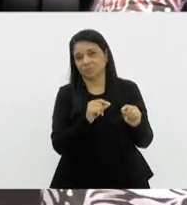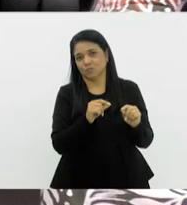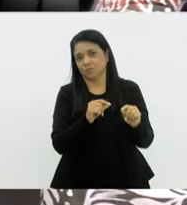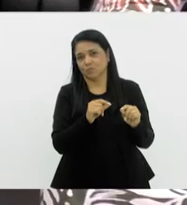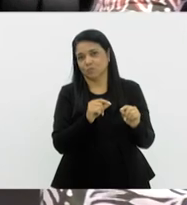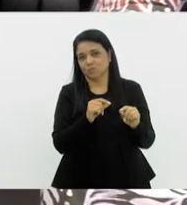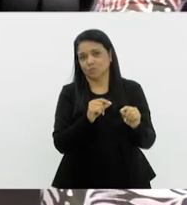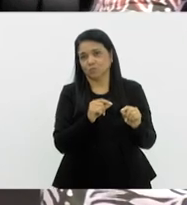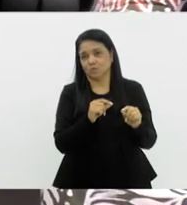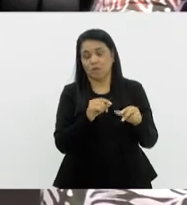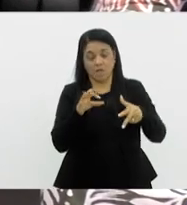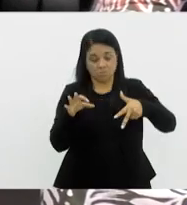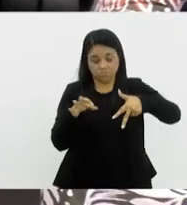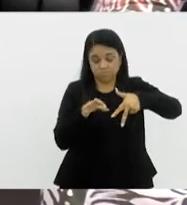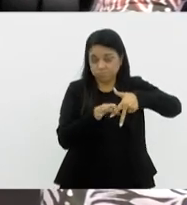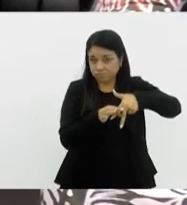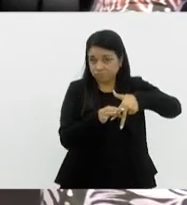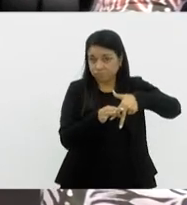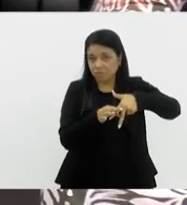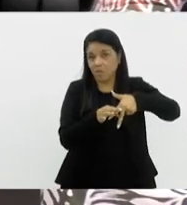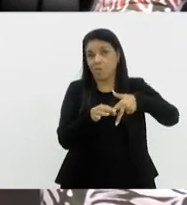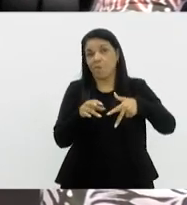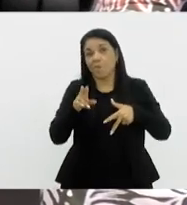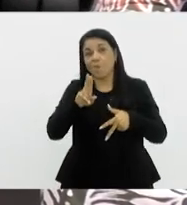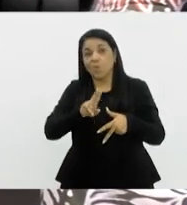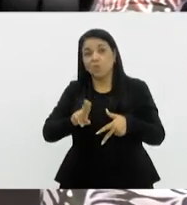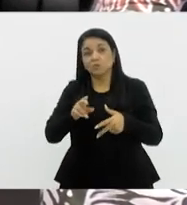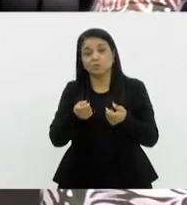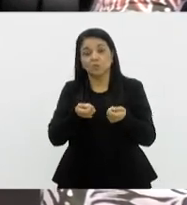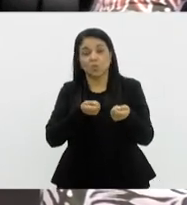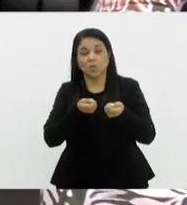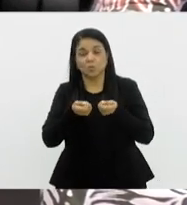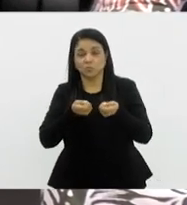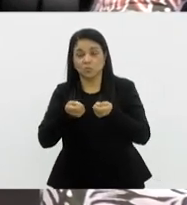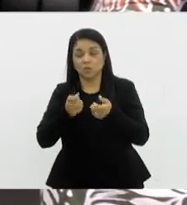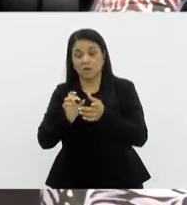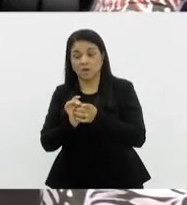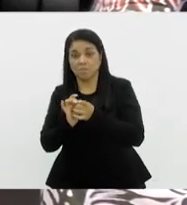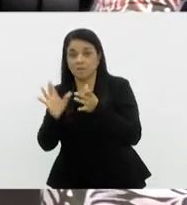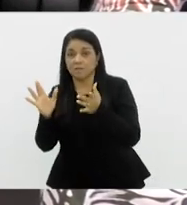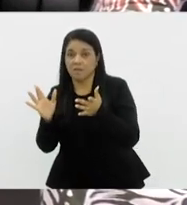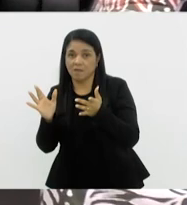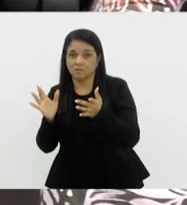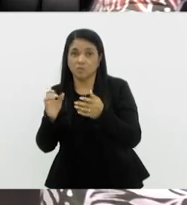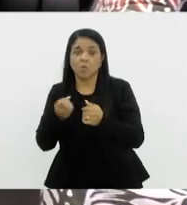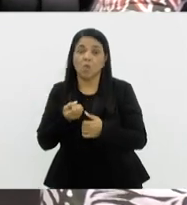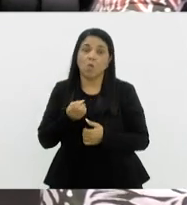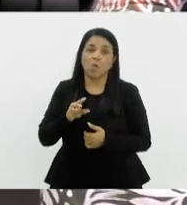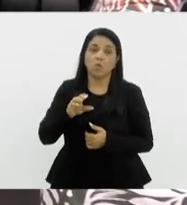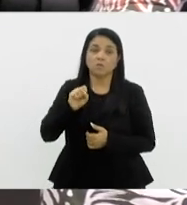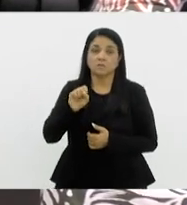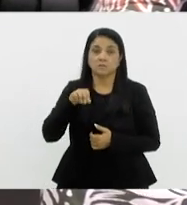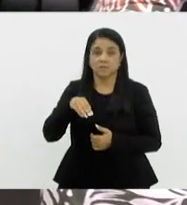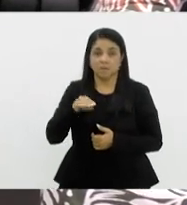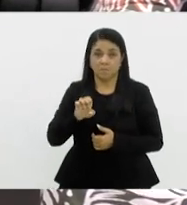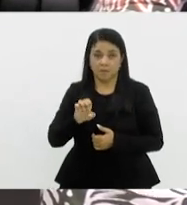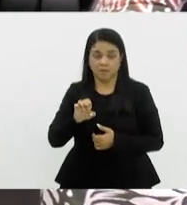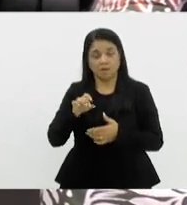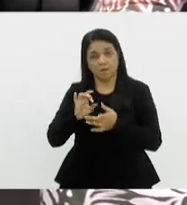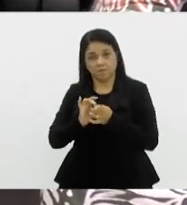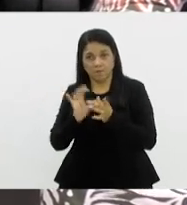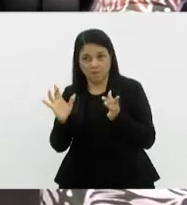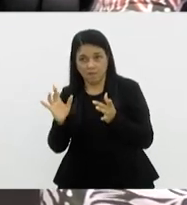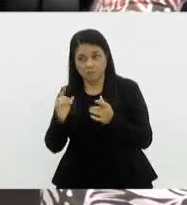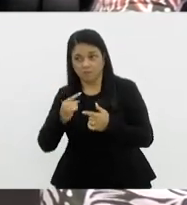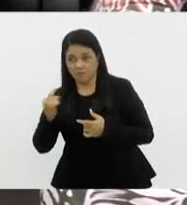verdade, a tornozeleira eletrônica, ela é mais um mecanismo de controle quando você passa a liberdade ou a semi-liberdade. Isso não quer dizer que isso é o que vai orientar o juiz